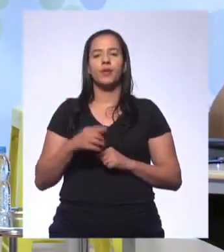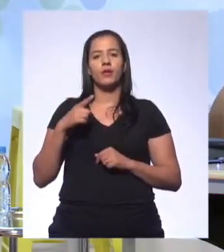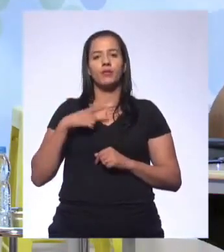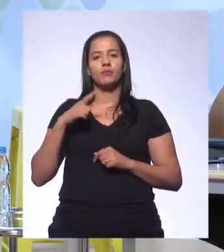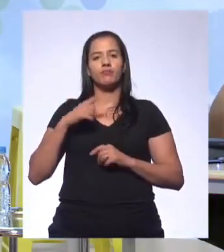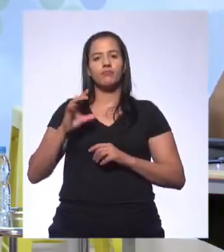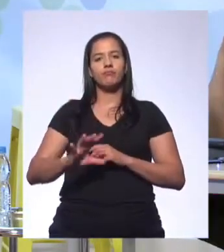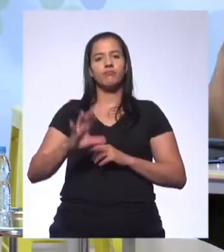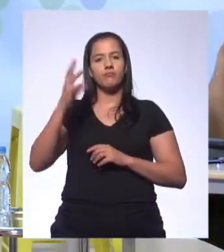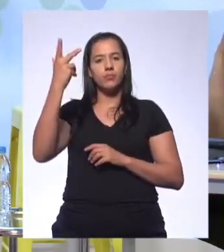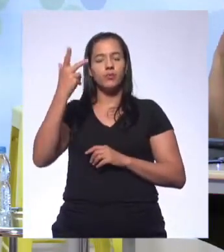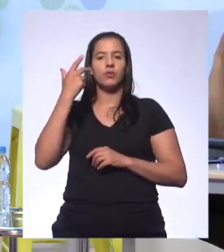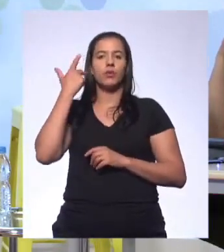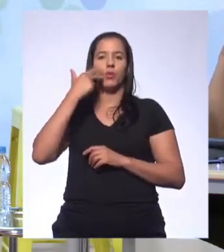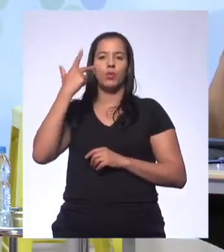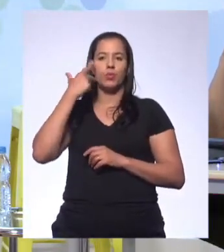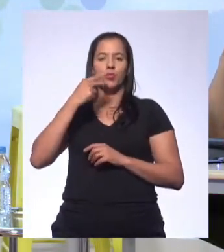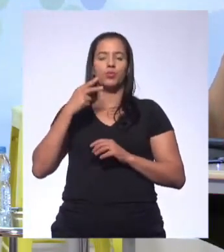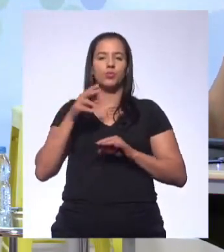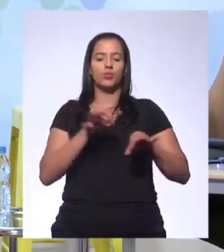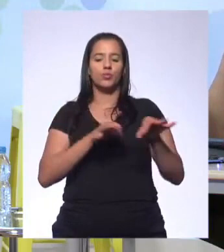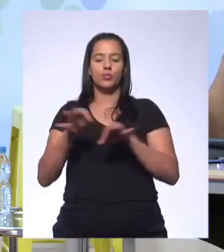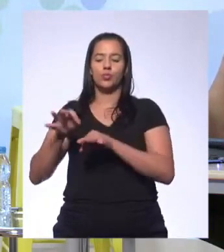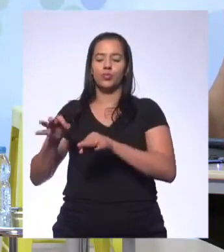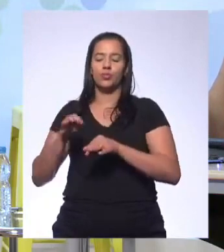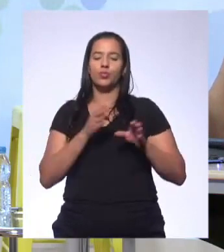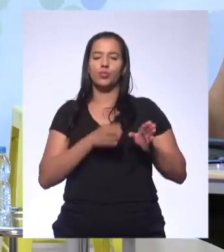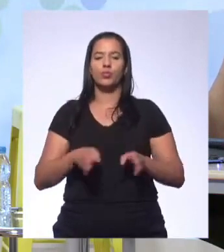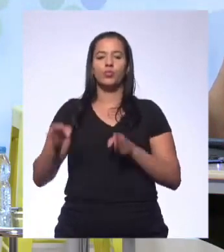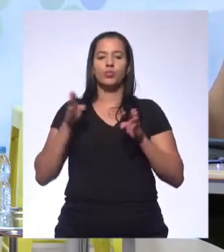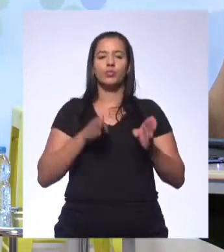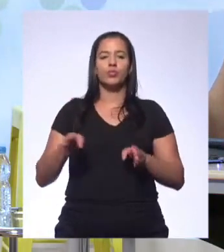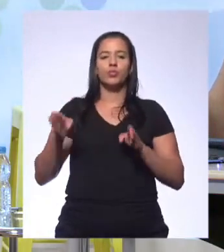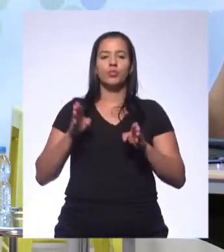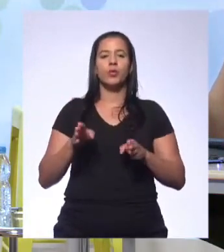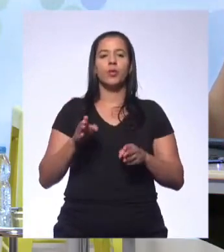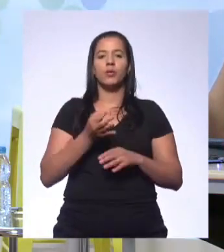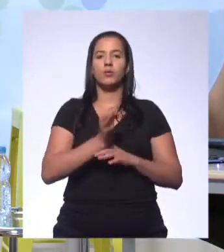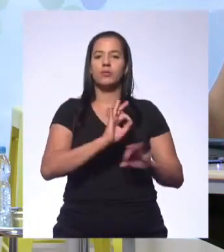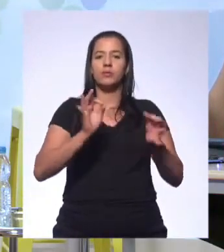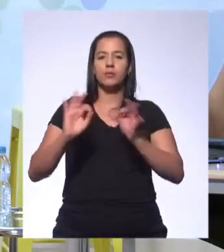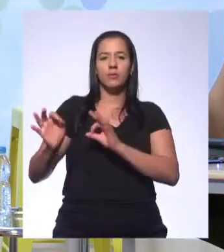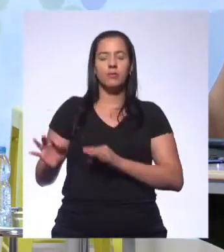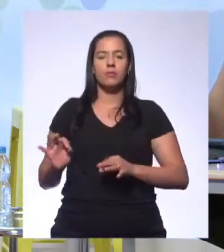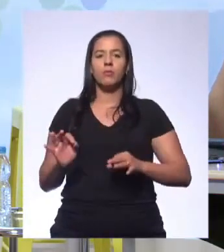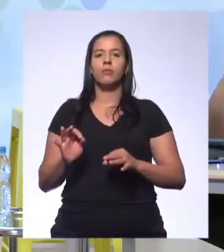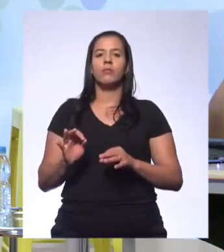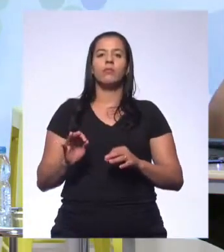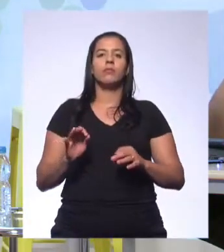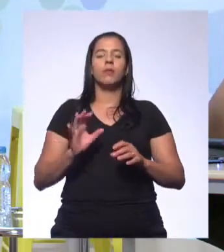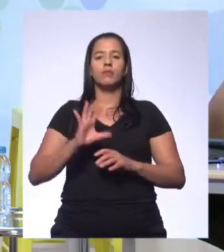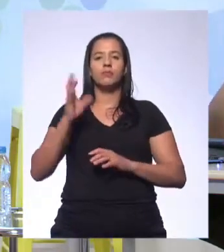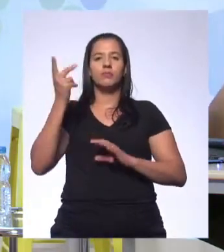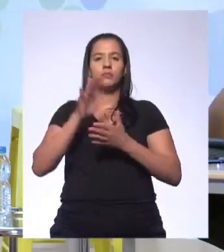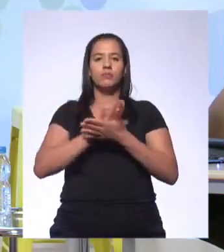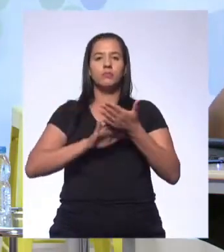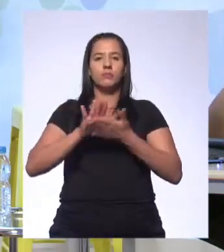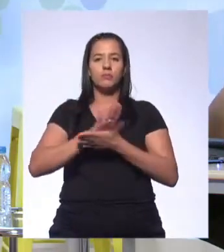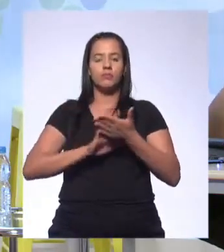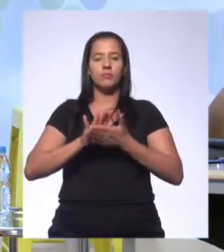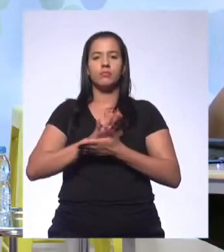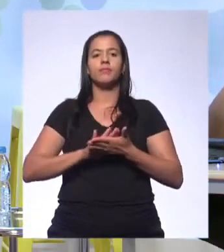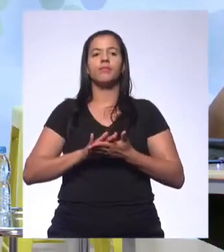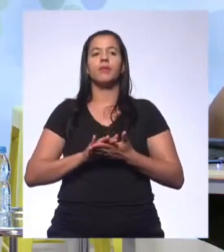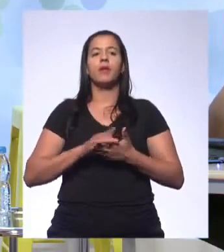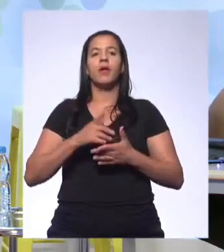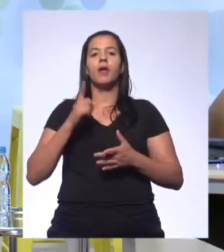Ocorrendo isso naturalmente, tudo dentro do processo, né, sem nenhuma poluição, sem o excesso de nenhum gás, o que acontece?